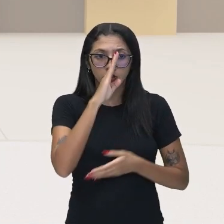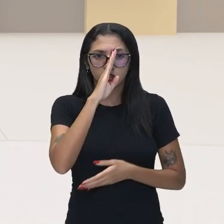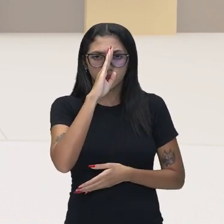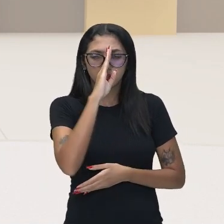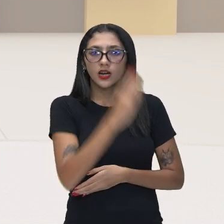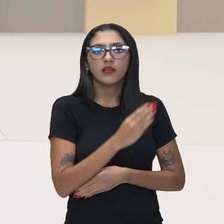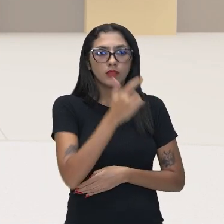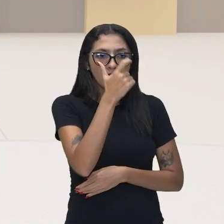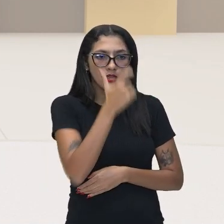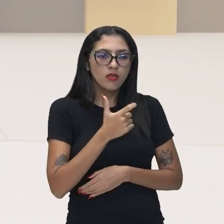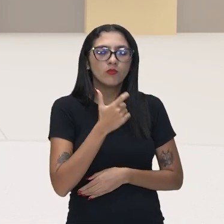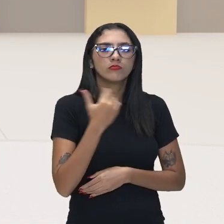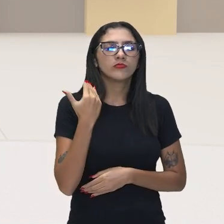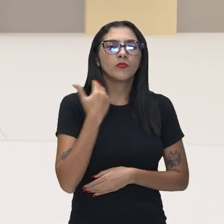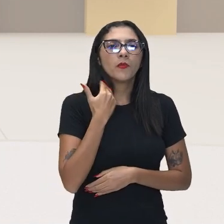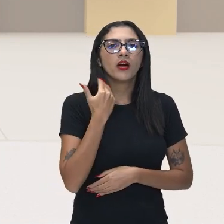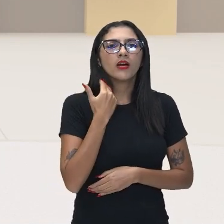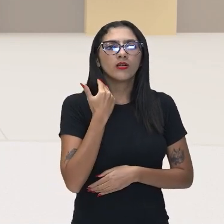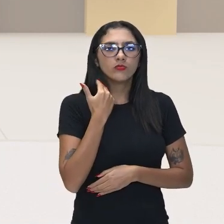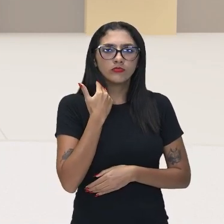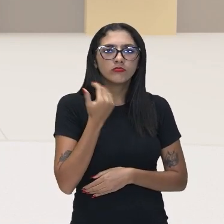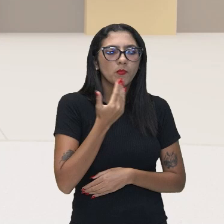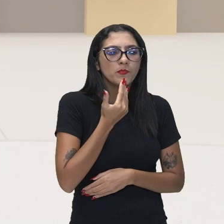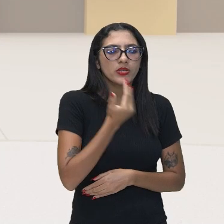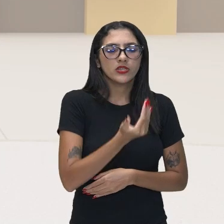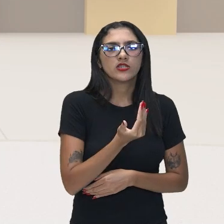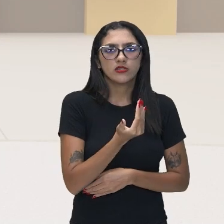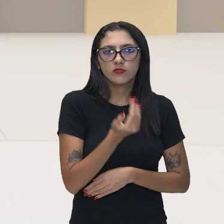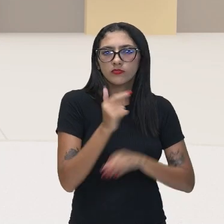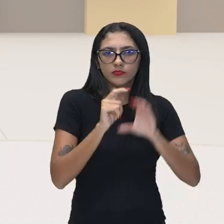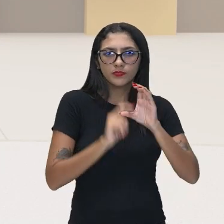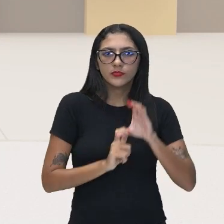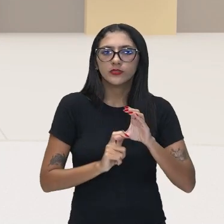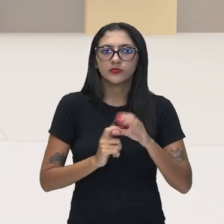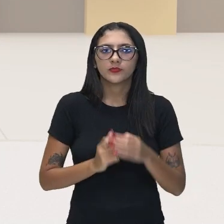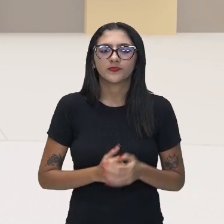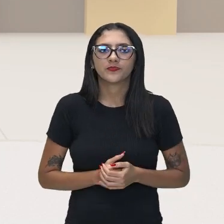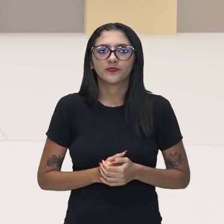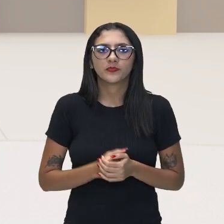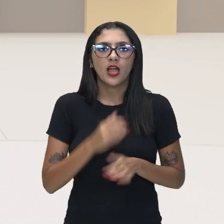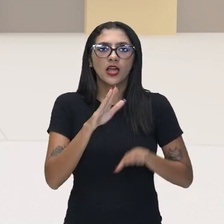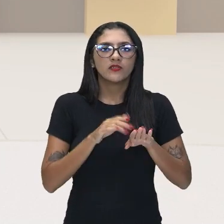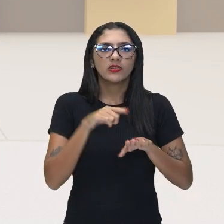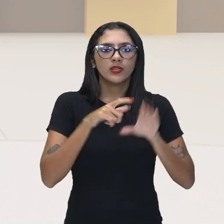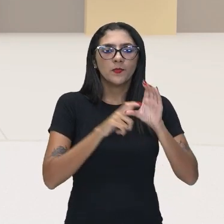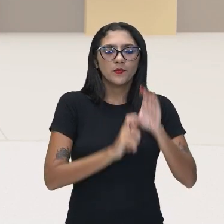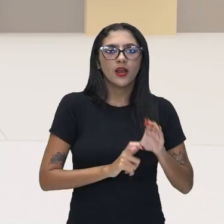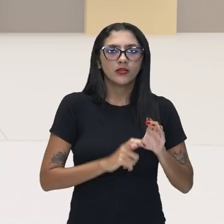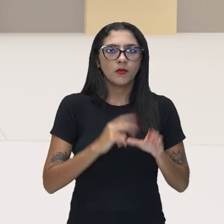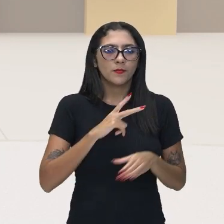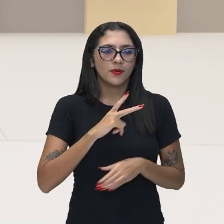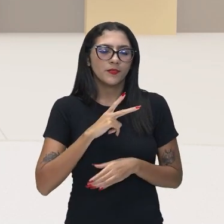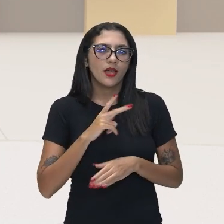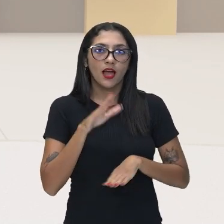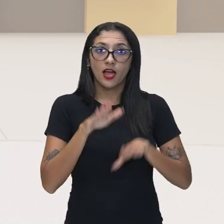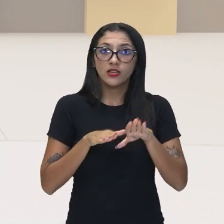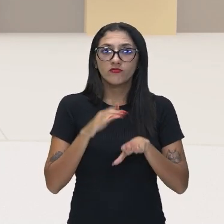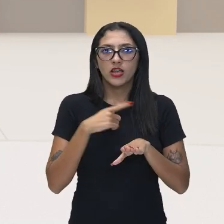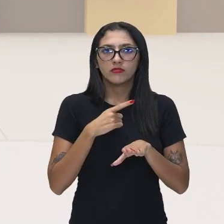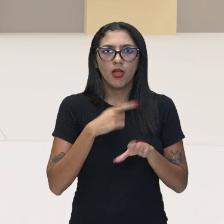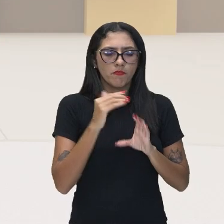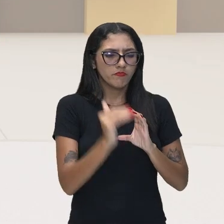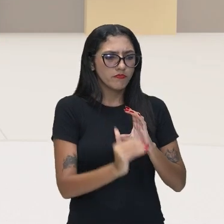e a pessoa interessada em contratar o serviço. Muitas vezes esse empréstimo pessoal chega até por mensagem de WhatsApp, né?